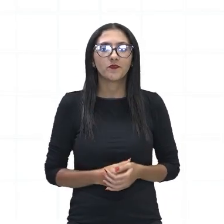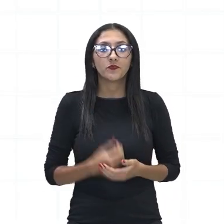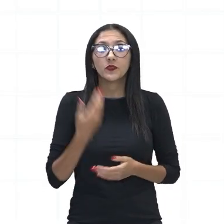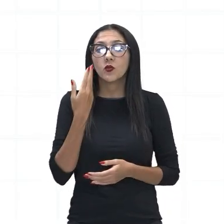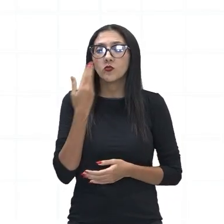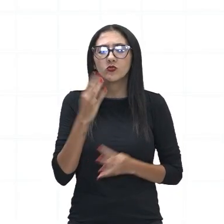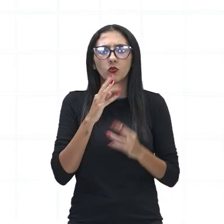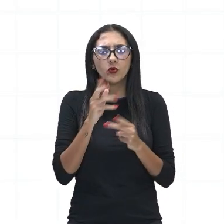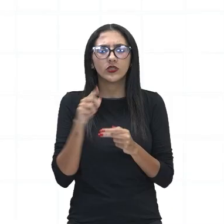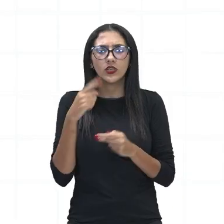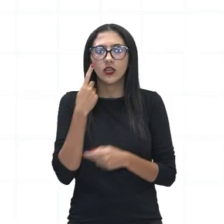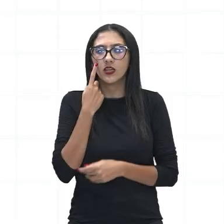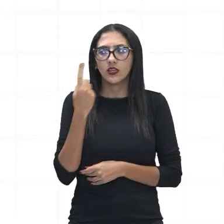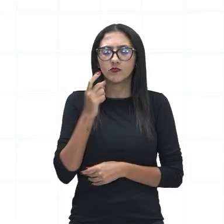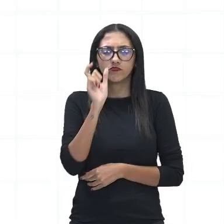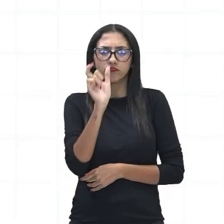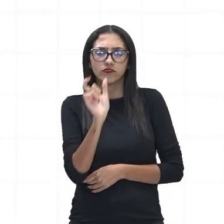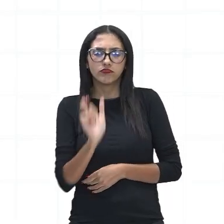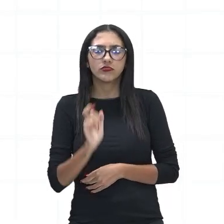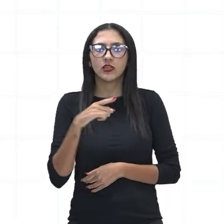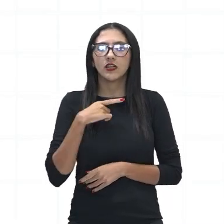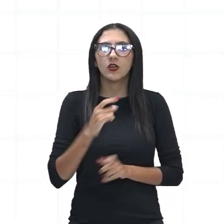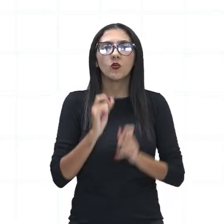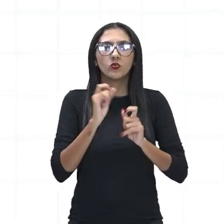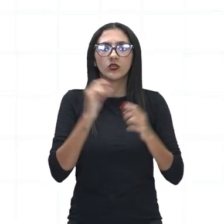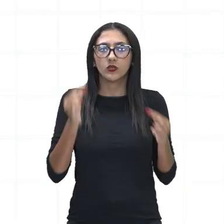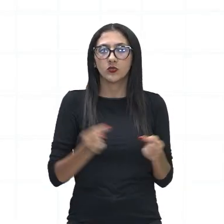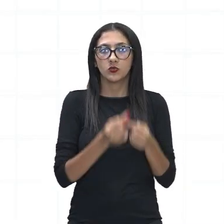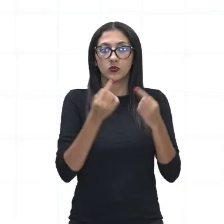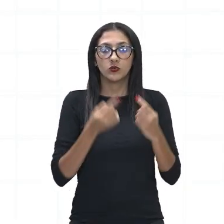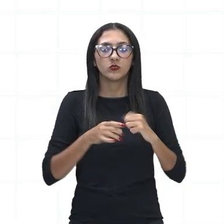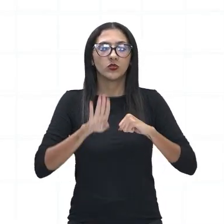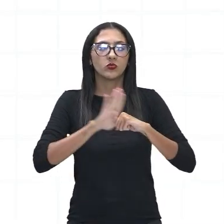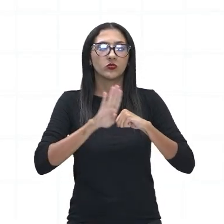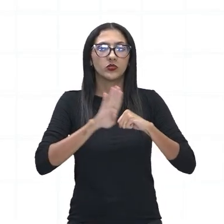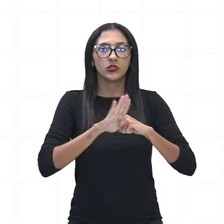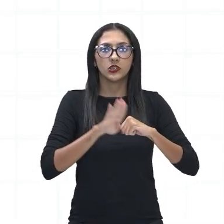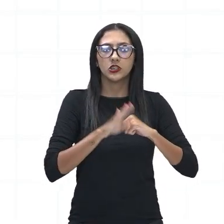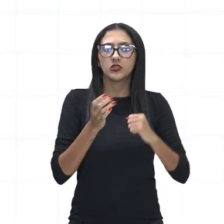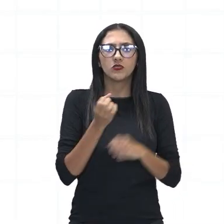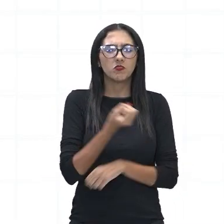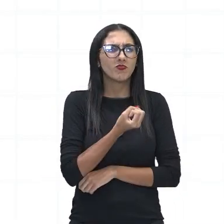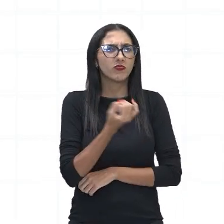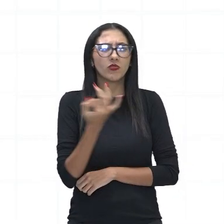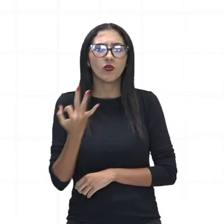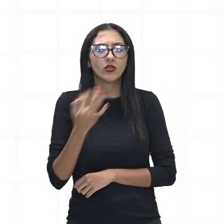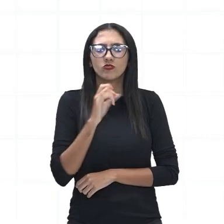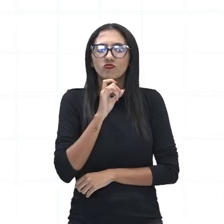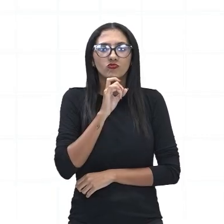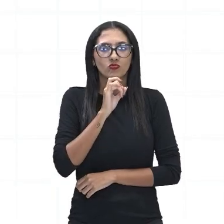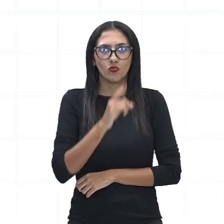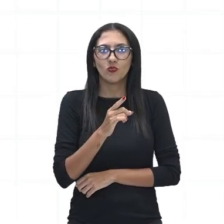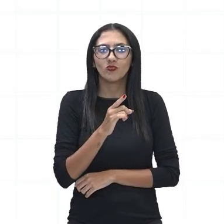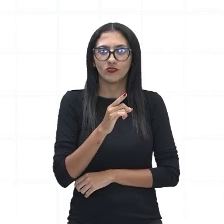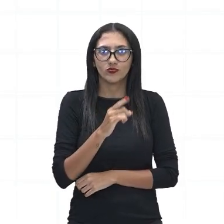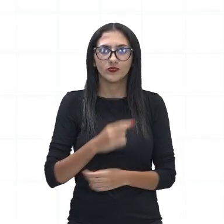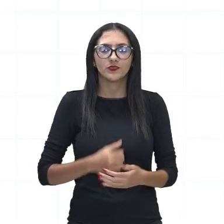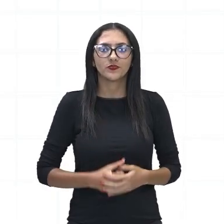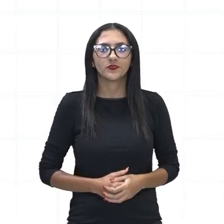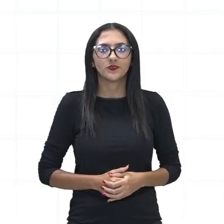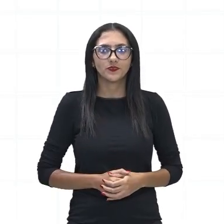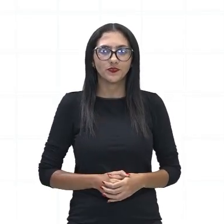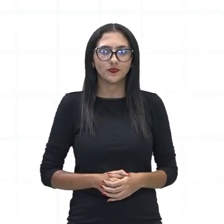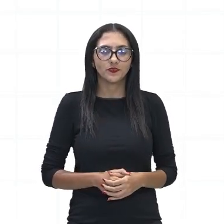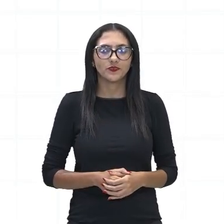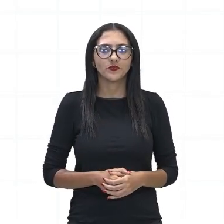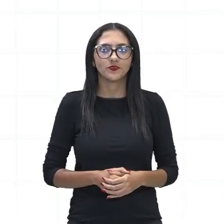aí são classificadas como uncountable nouns, substantivos não contáveis, ok?